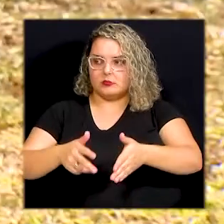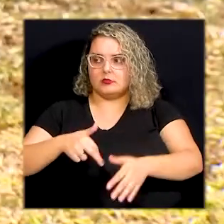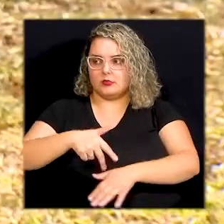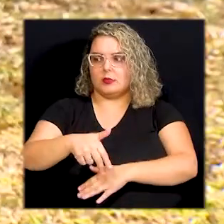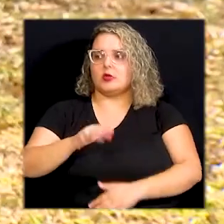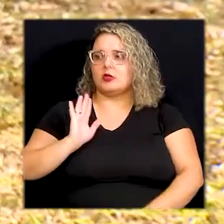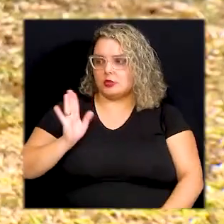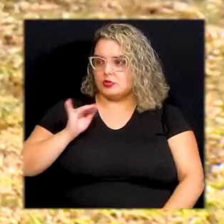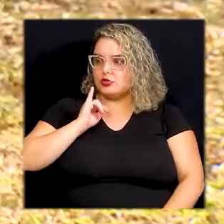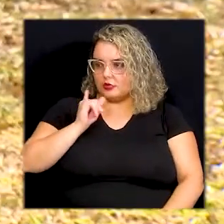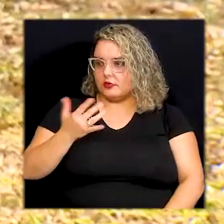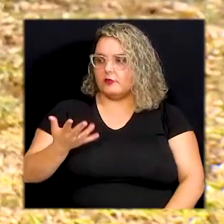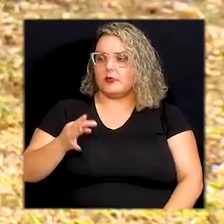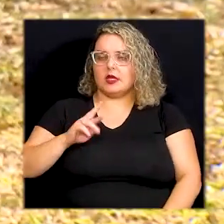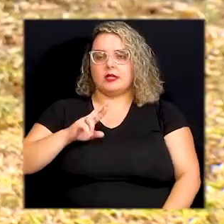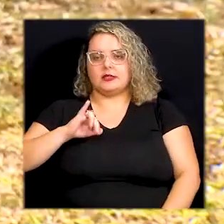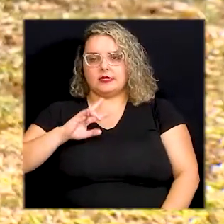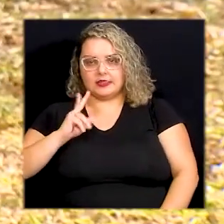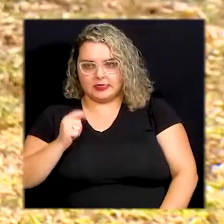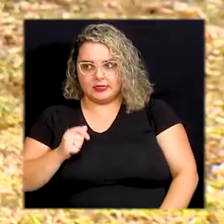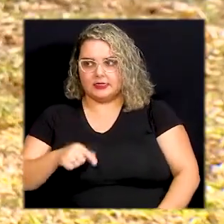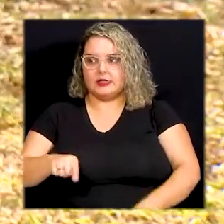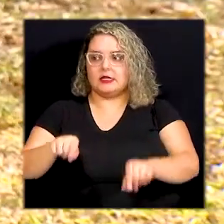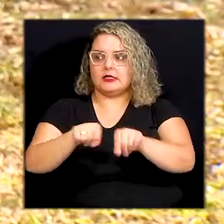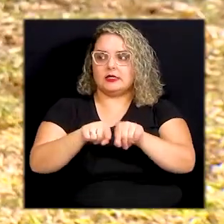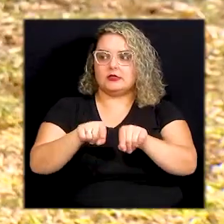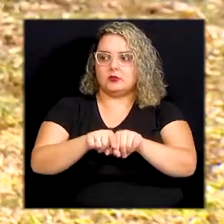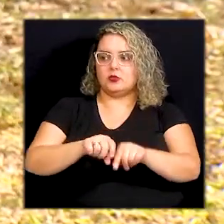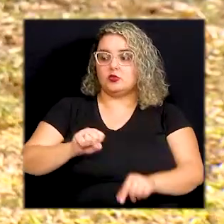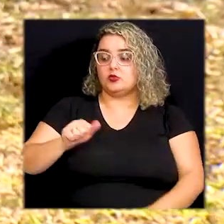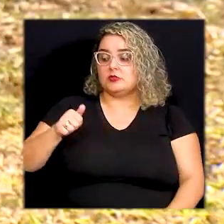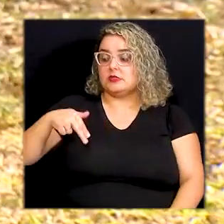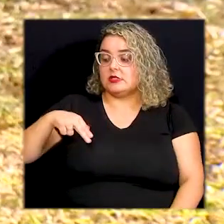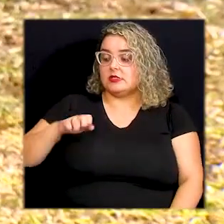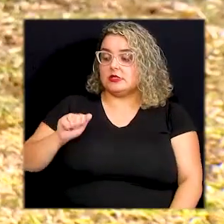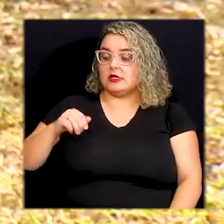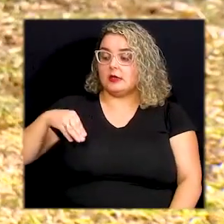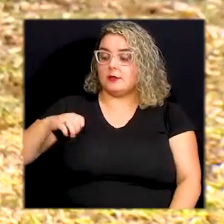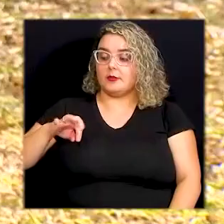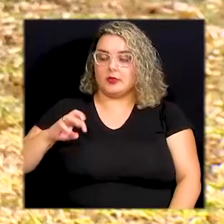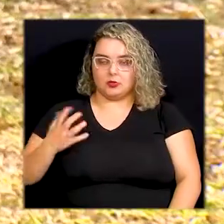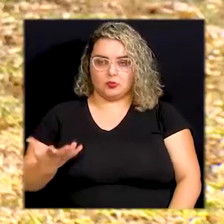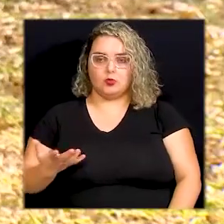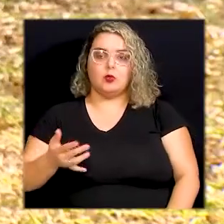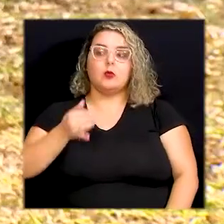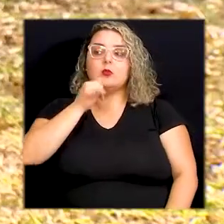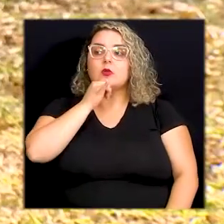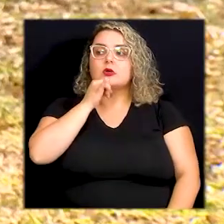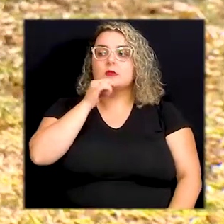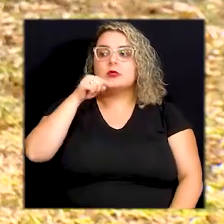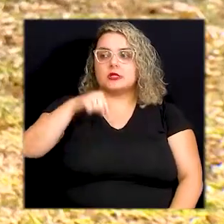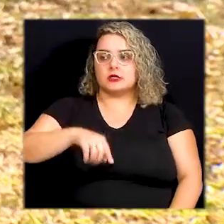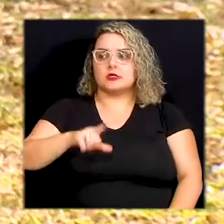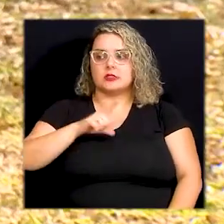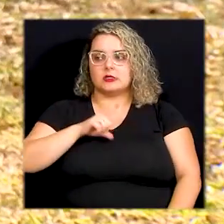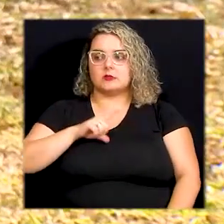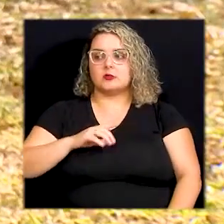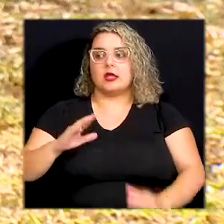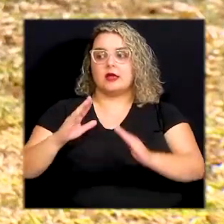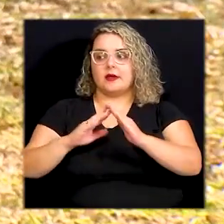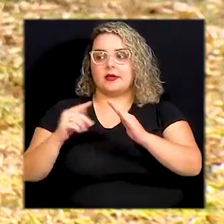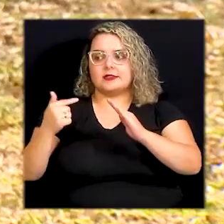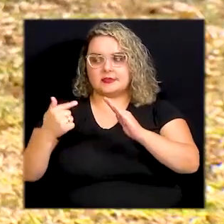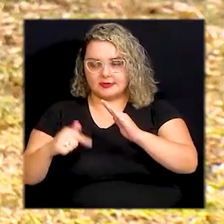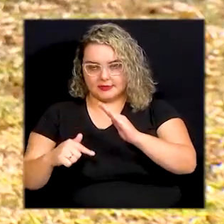que é importante, que eu vou contar já já. A trilha e a questão do saneamento. O saneamento, por exemplo, aqui temos a